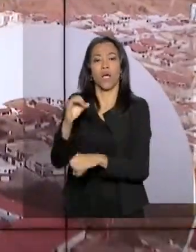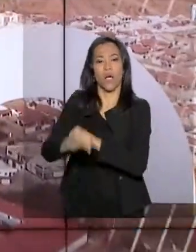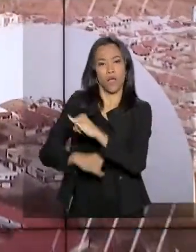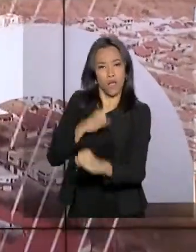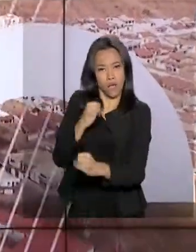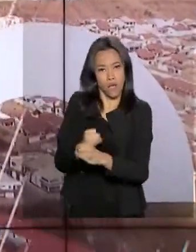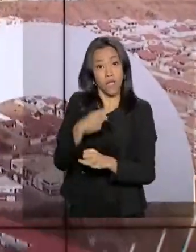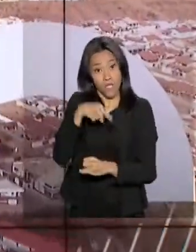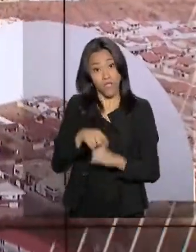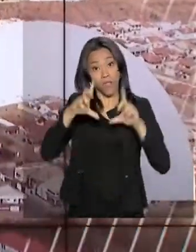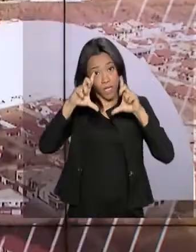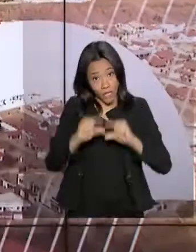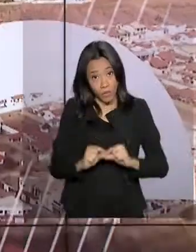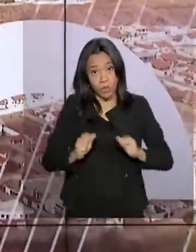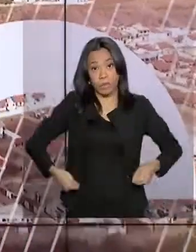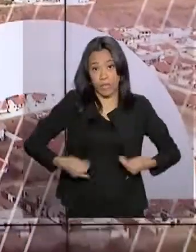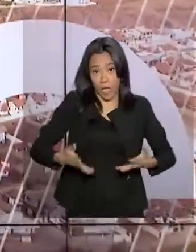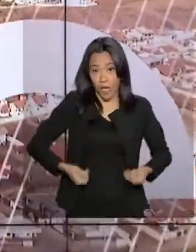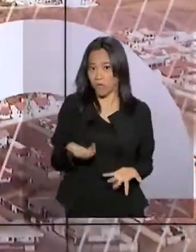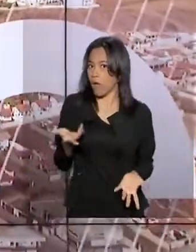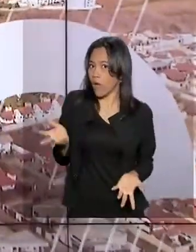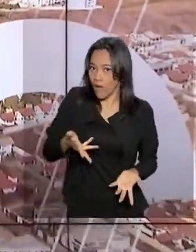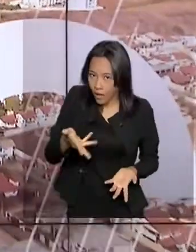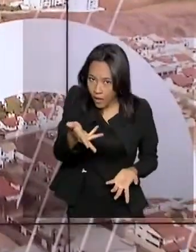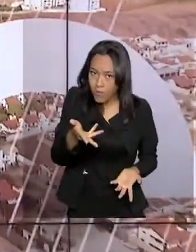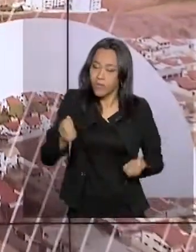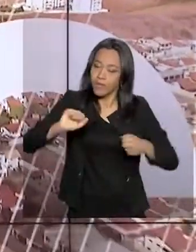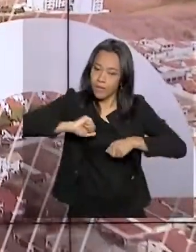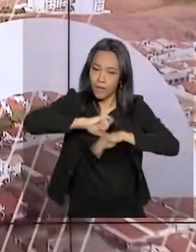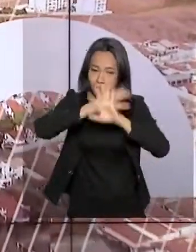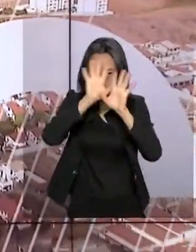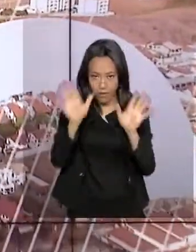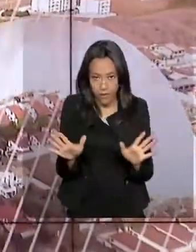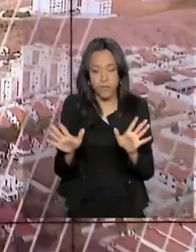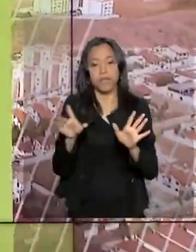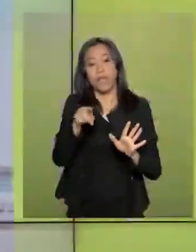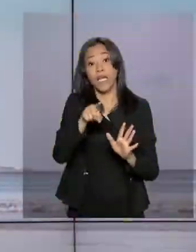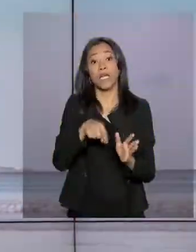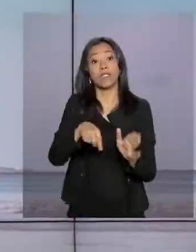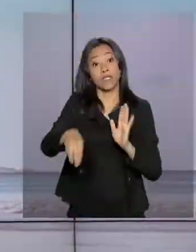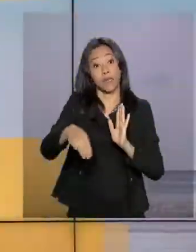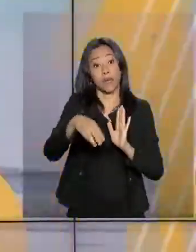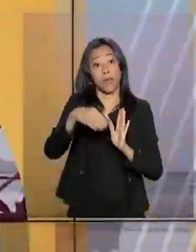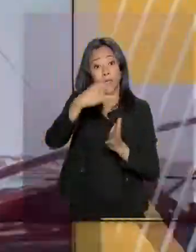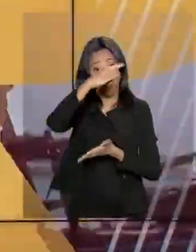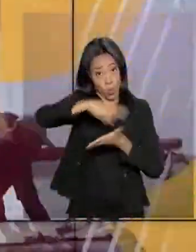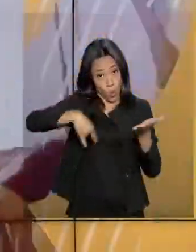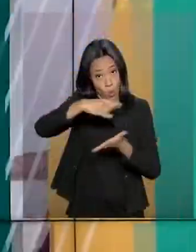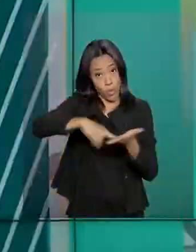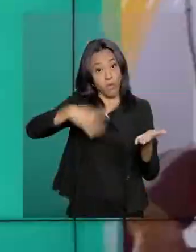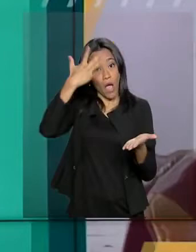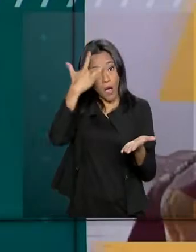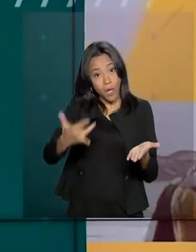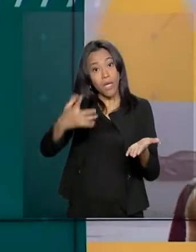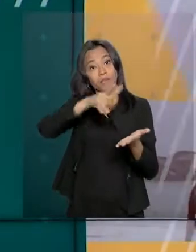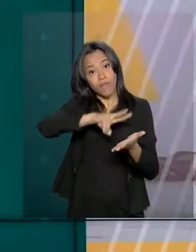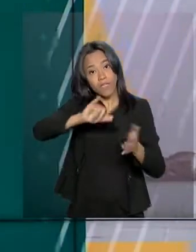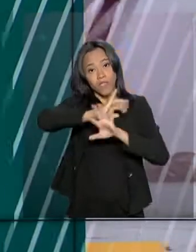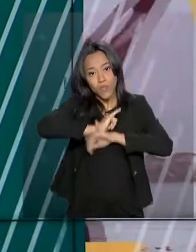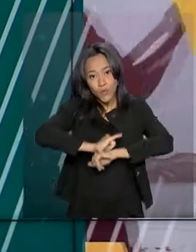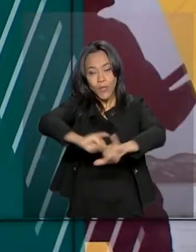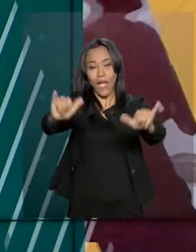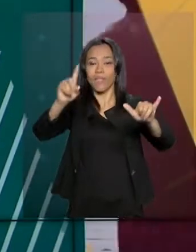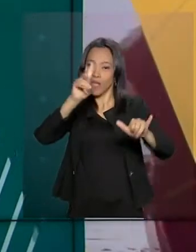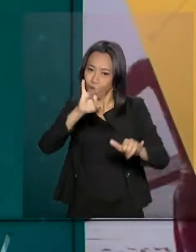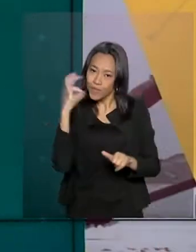permitir a redução de custos, agilidade maior e transparência. A portaria, que deve ser publicada amanhã, no Dia do Trabalhador, traz